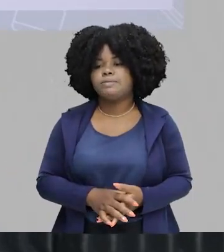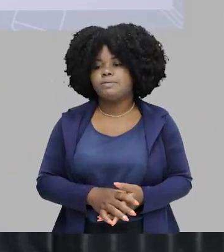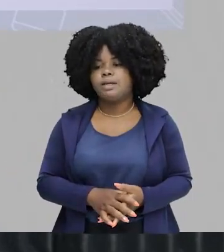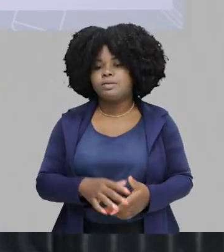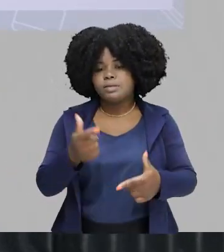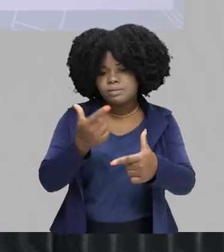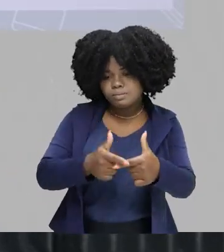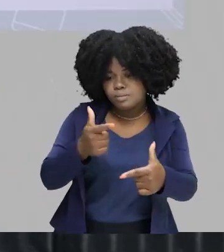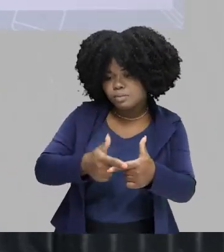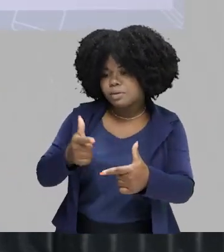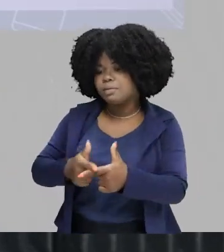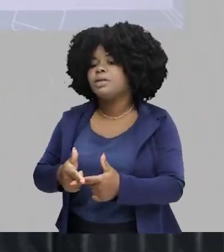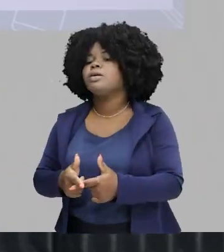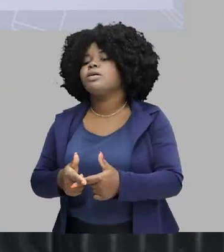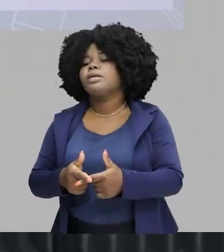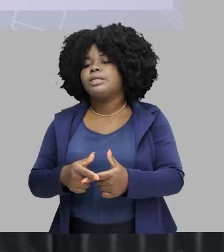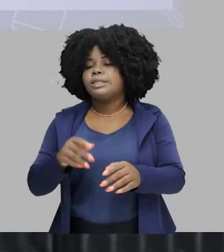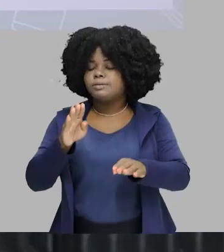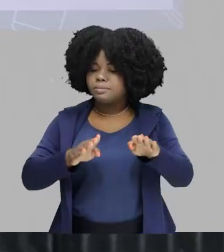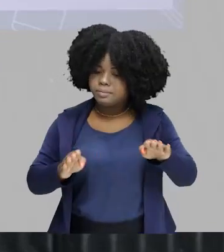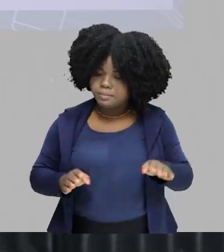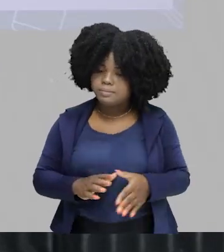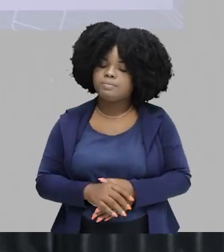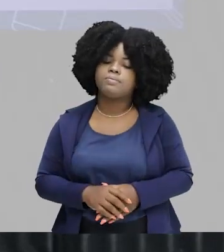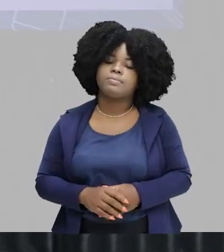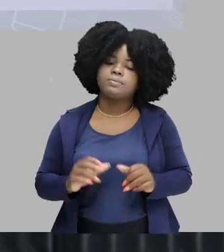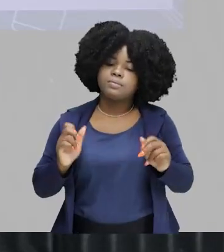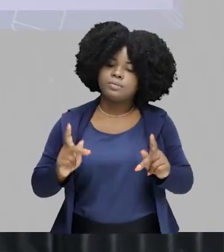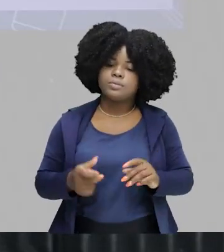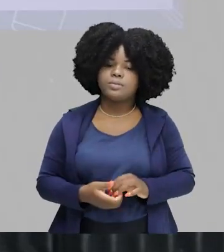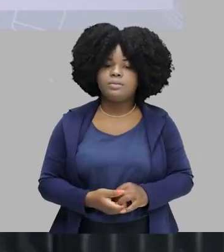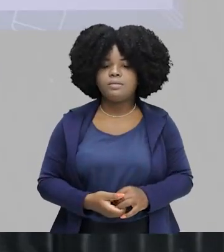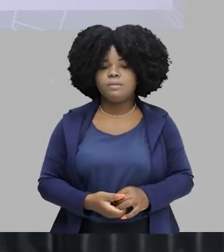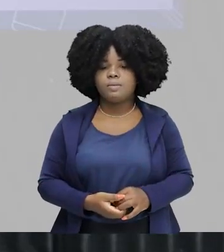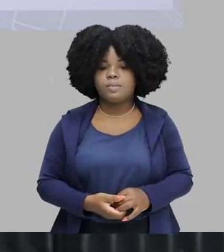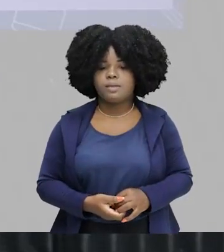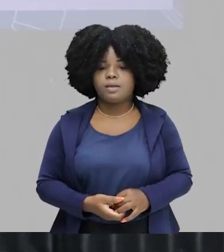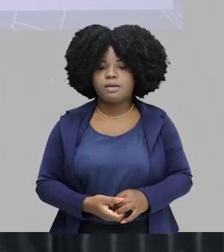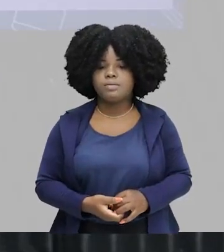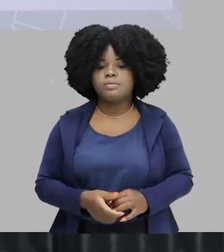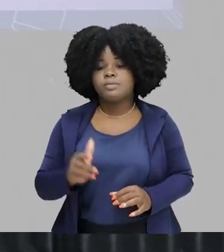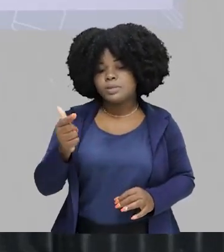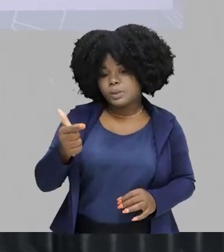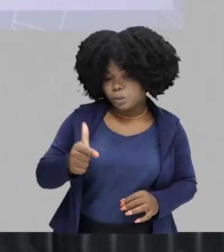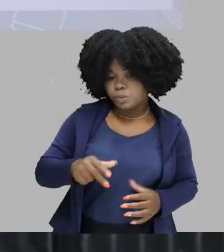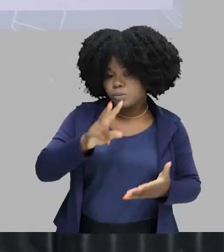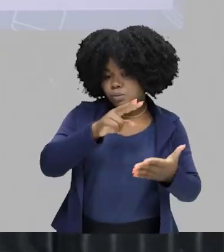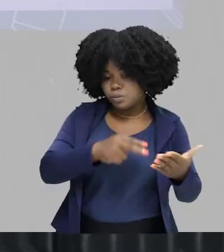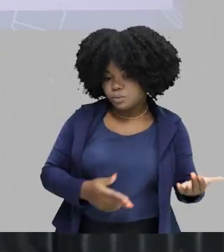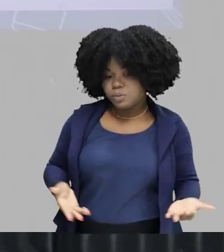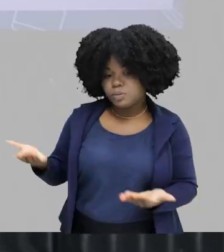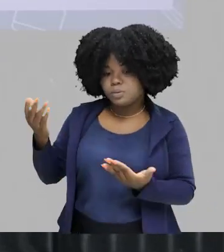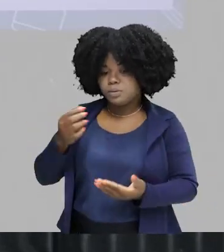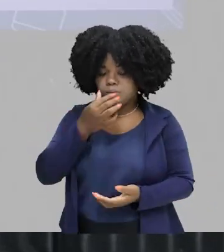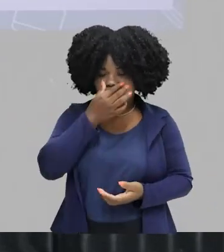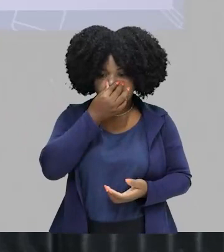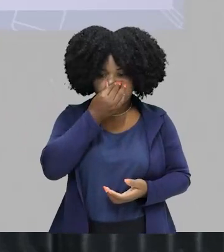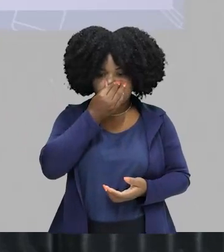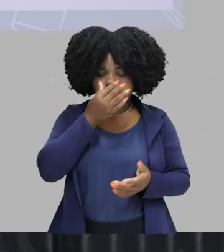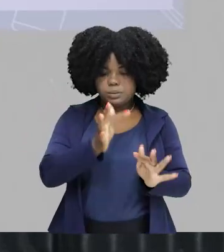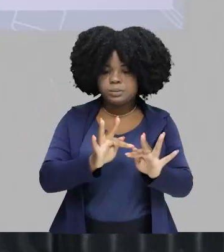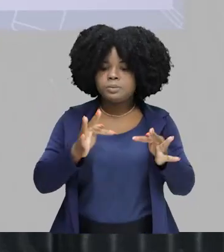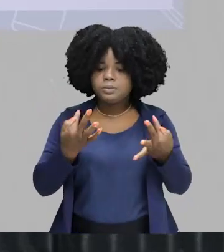e, portanto, da estratificação social. E aí continua. Com os indivíduos ou famílias